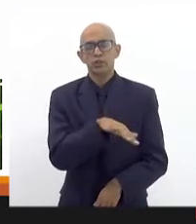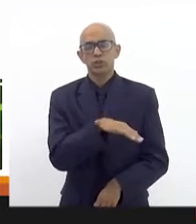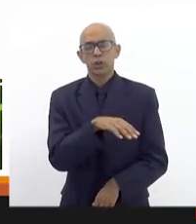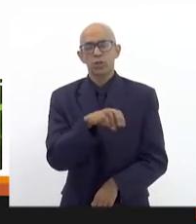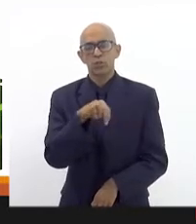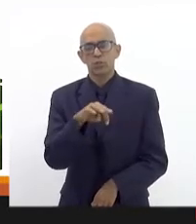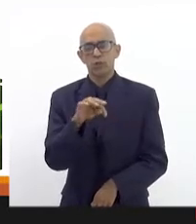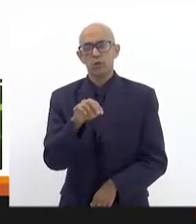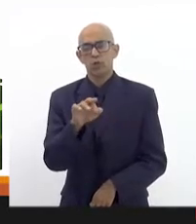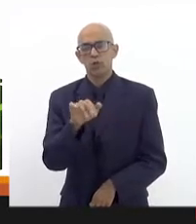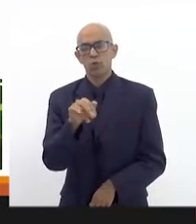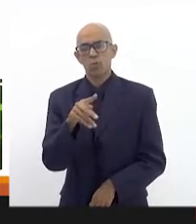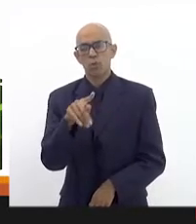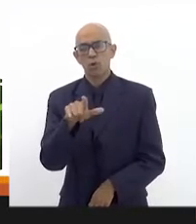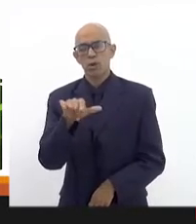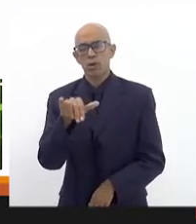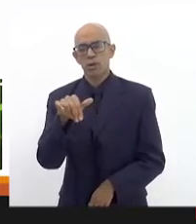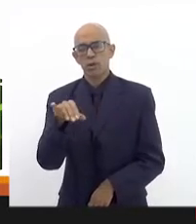Teria um recurso